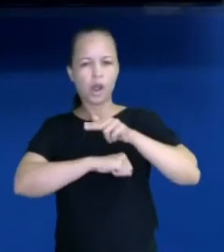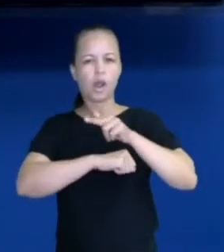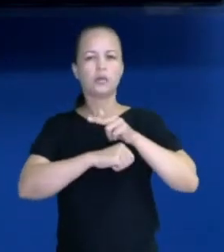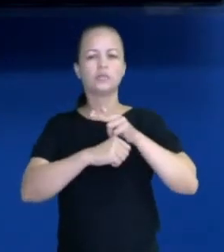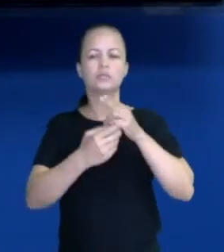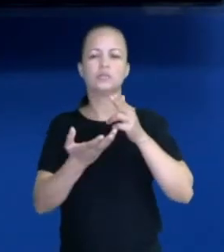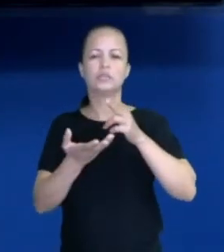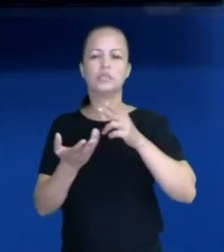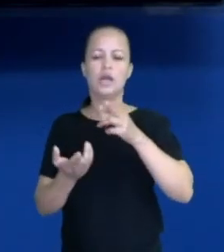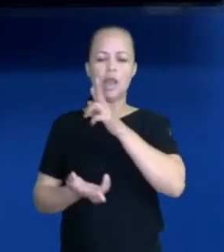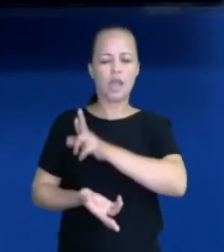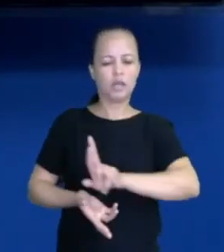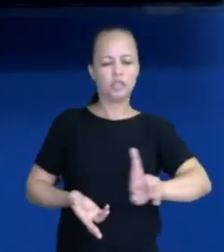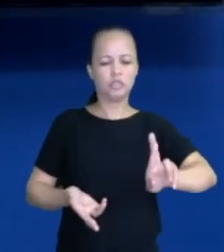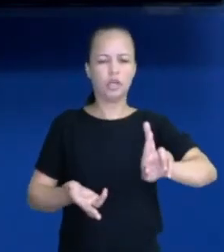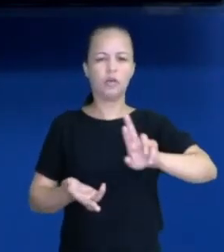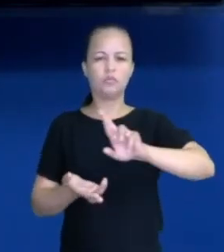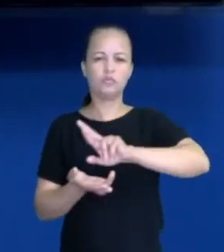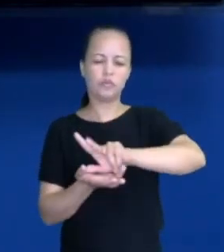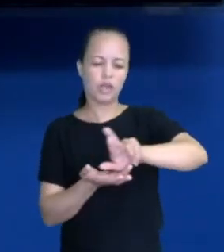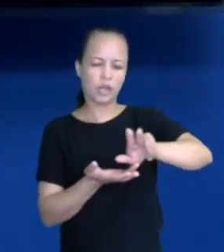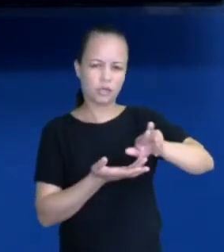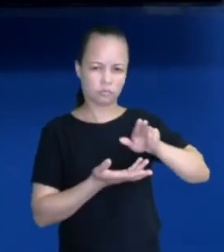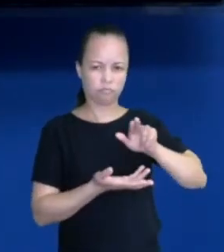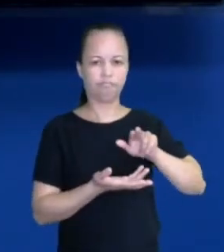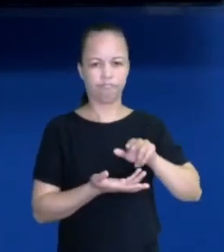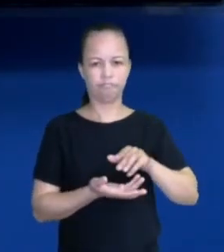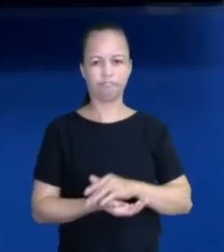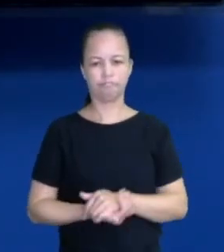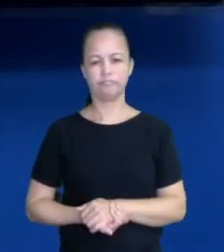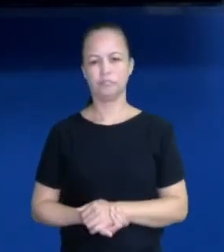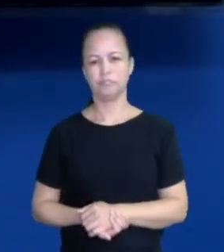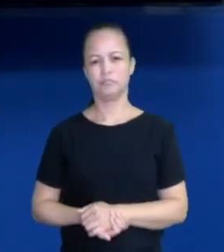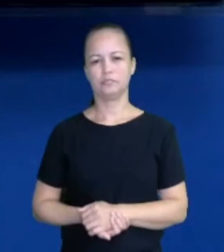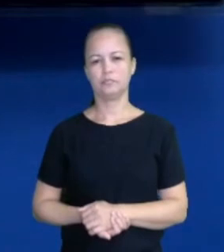etnia, religião. Ok?